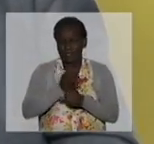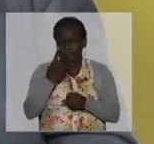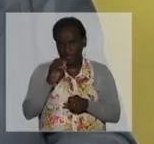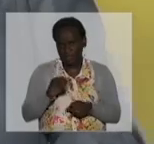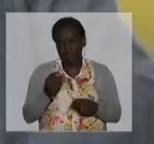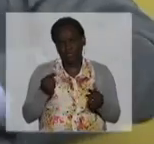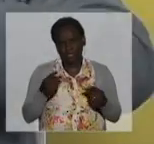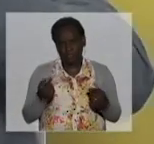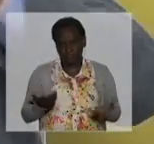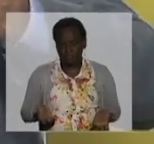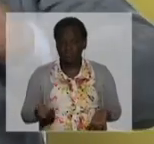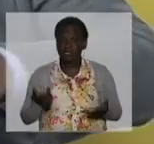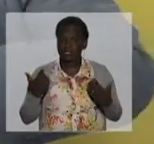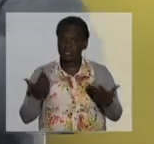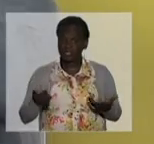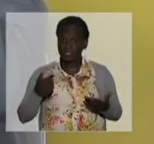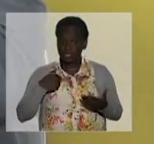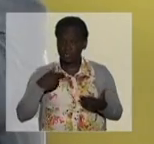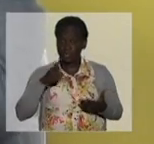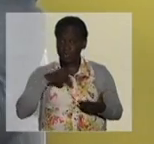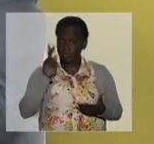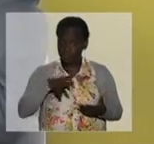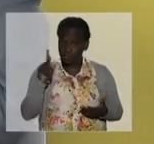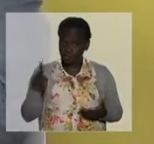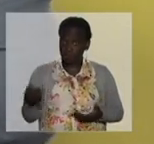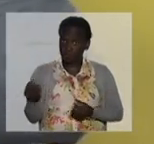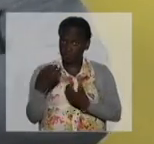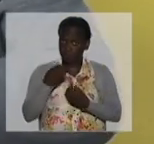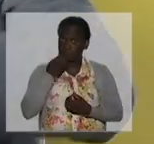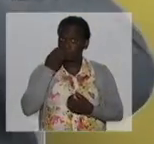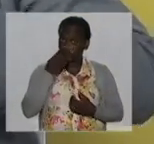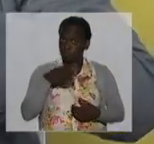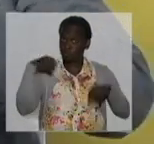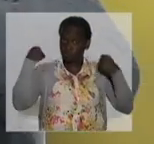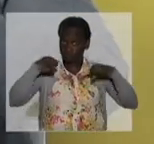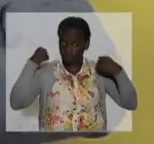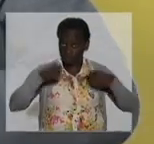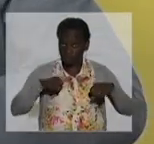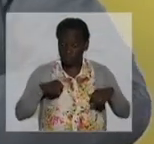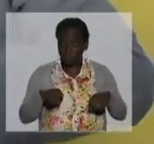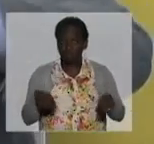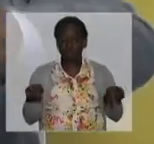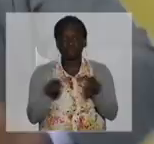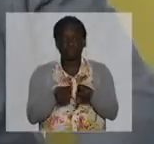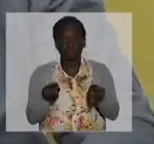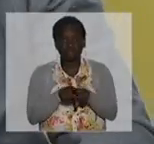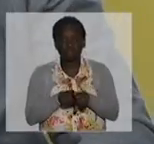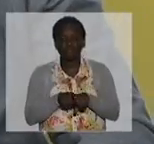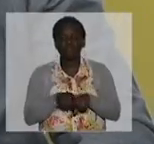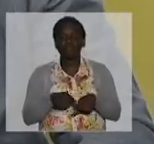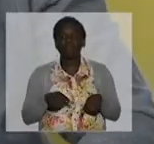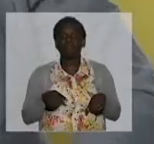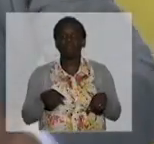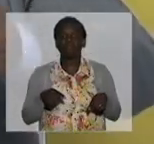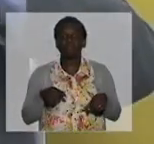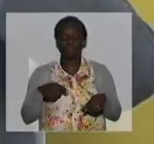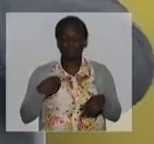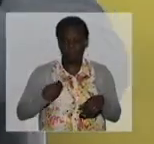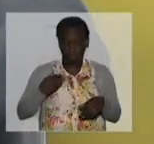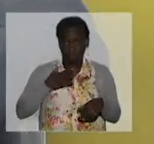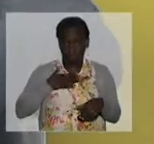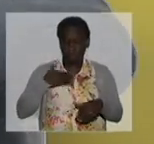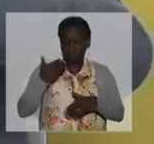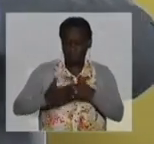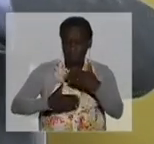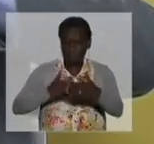tempo. Então, eu, além dos bons professores de educação física que eu tive, ao longo da